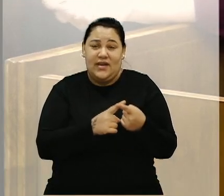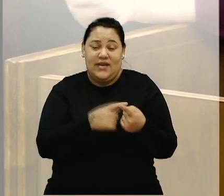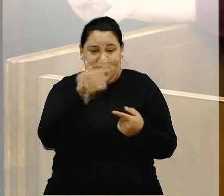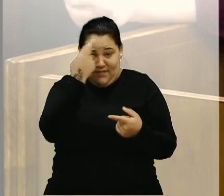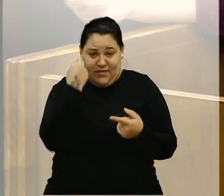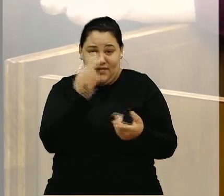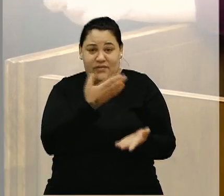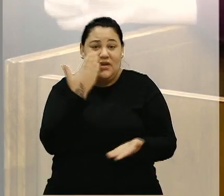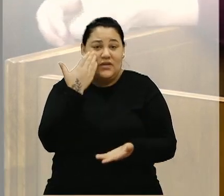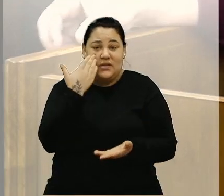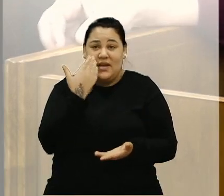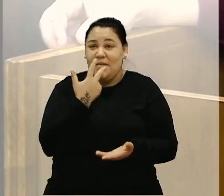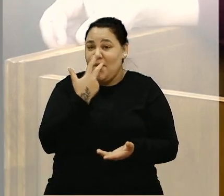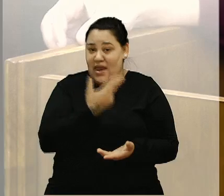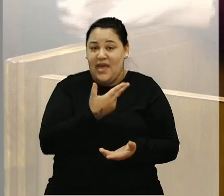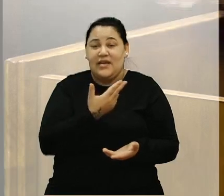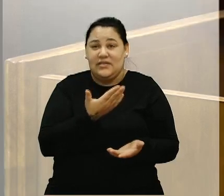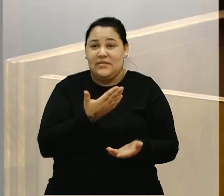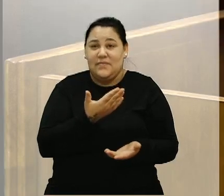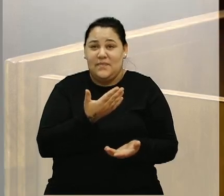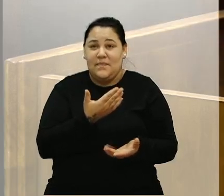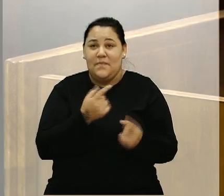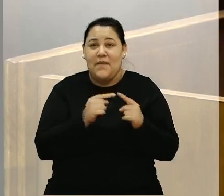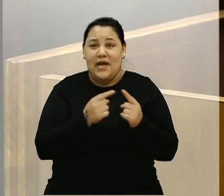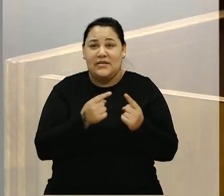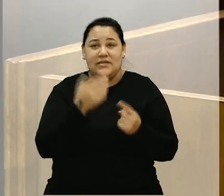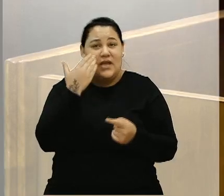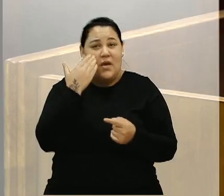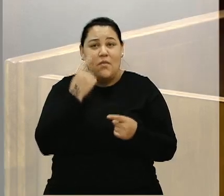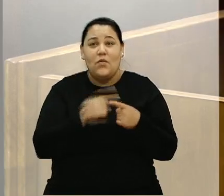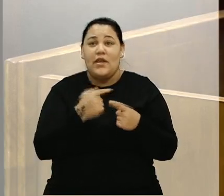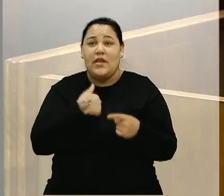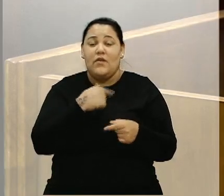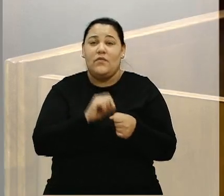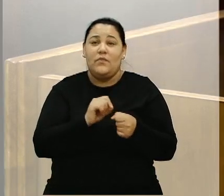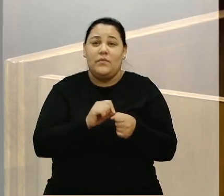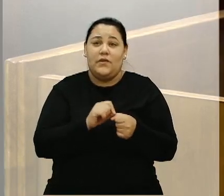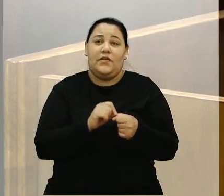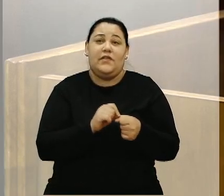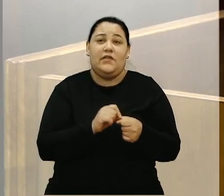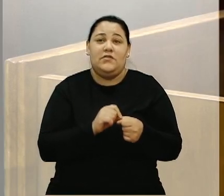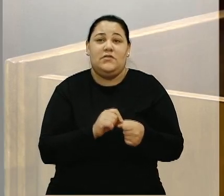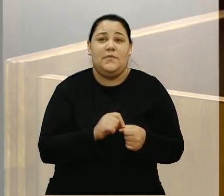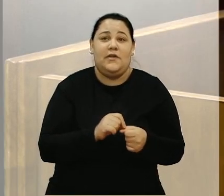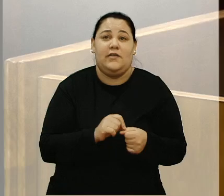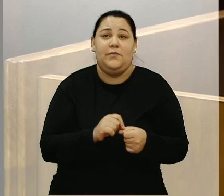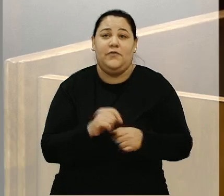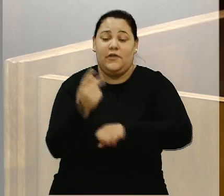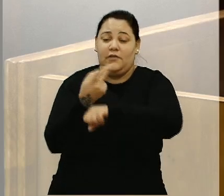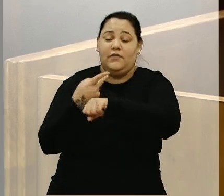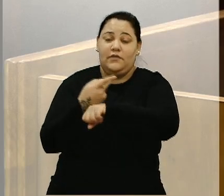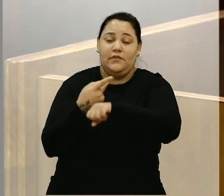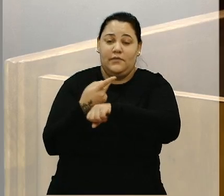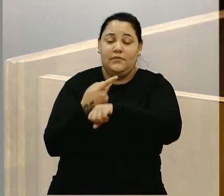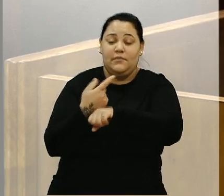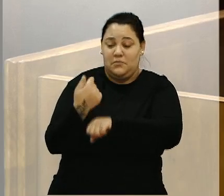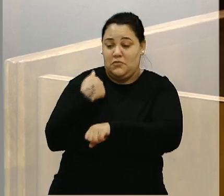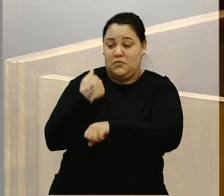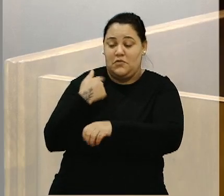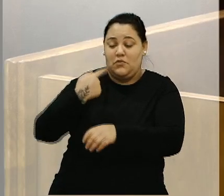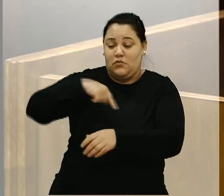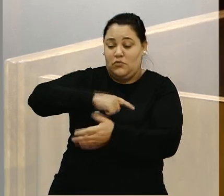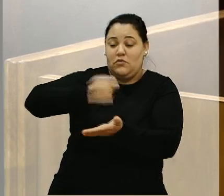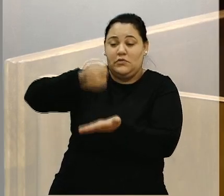sei que parece ser demais, né, e tal. Mas sabe por que eu faço isso? Porque todas as pessoas que me procuram, a gente tenta na